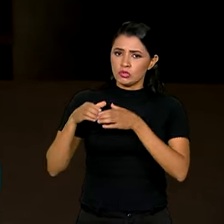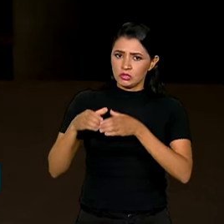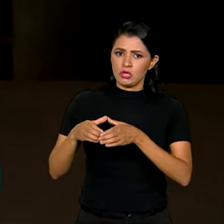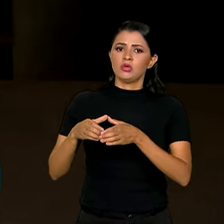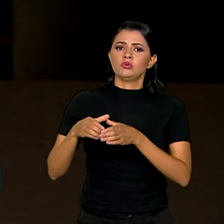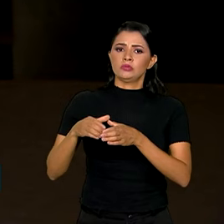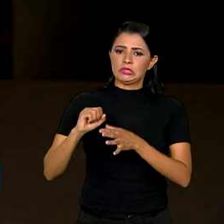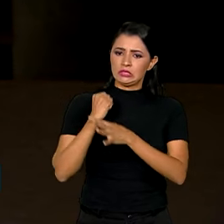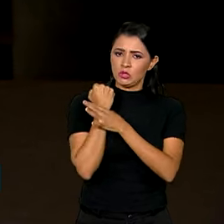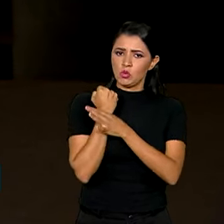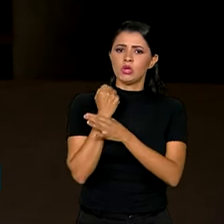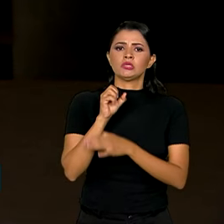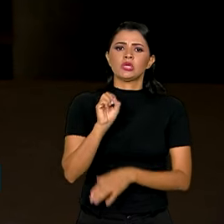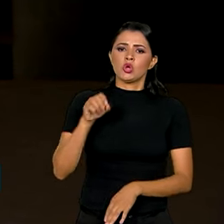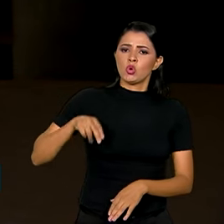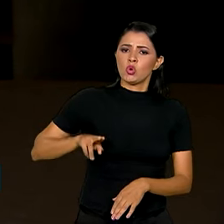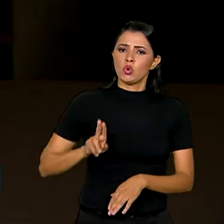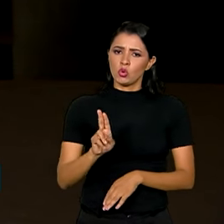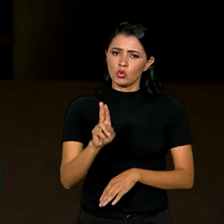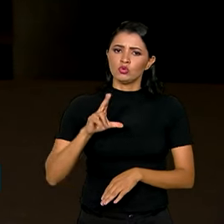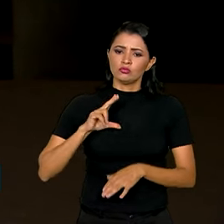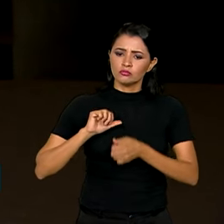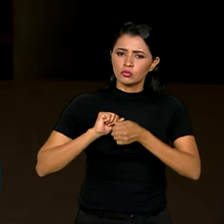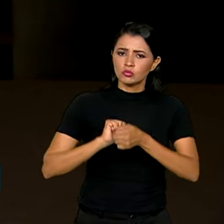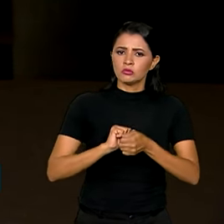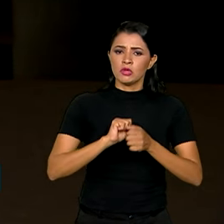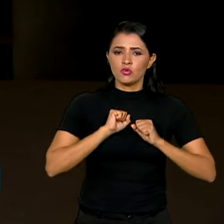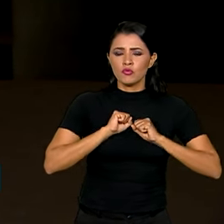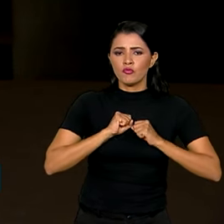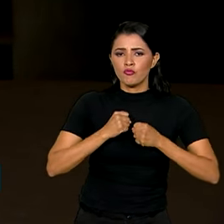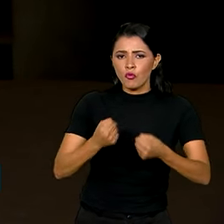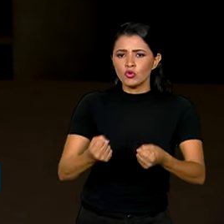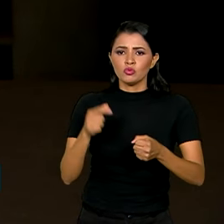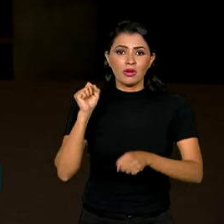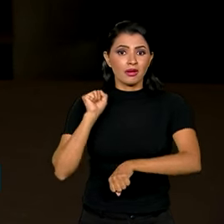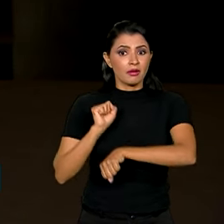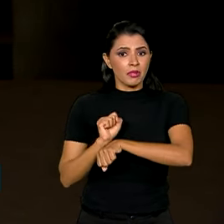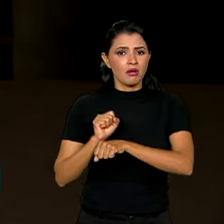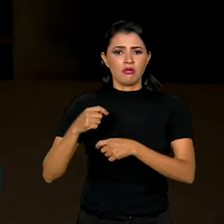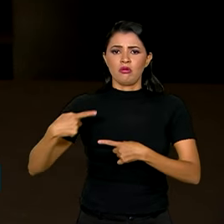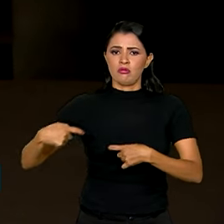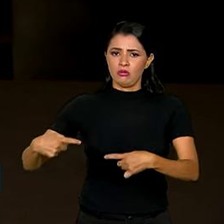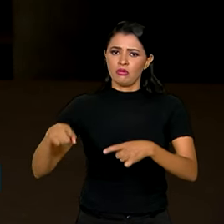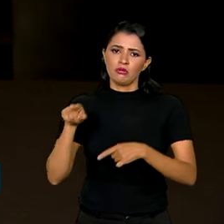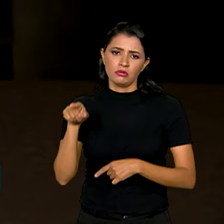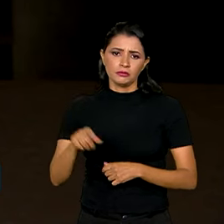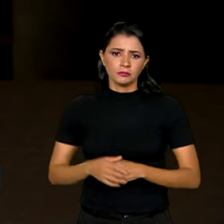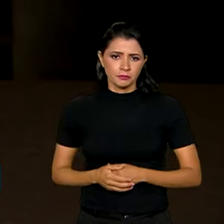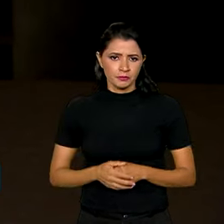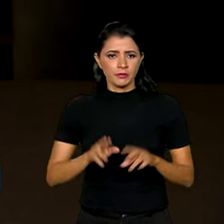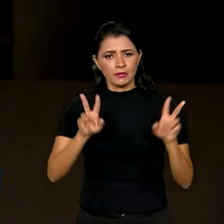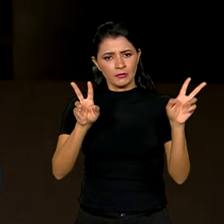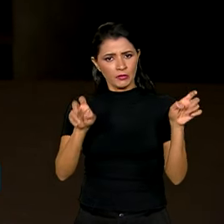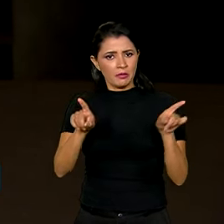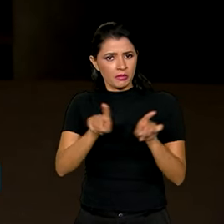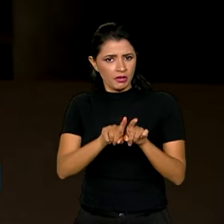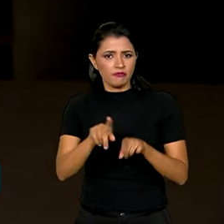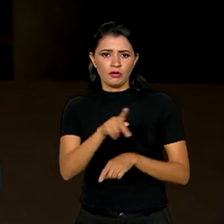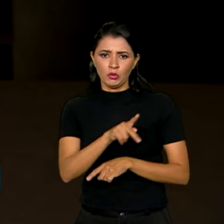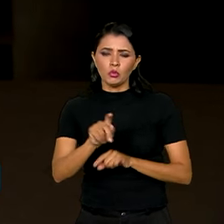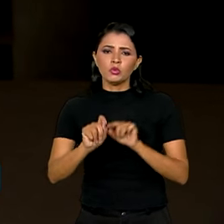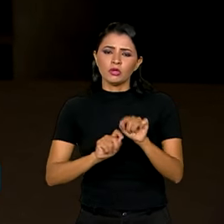da ONU se juntará aos esforços para a interrupção do conflito. Disse o presidente, abre aspas, o